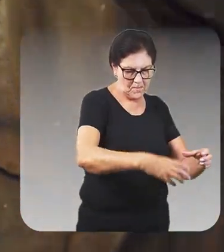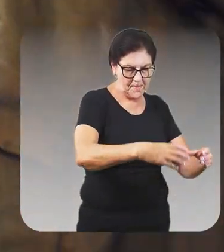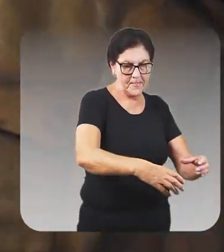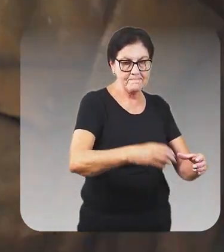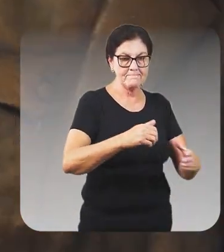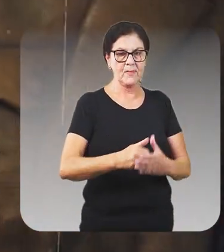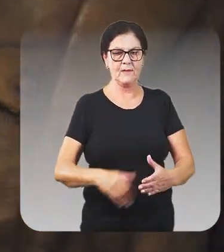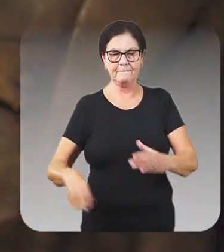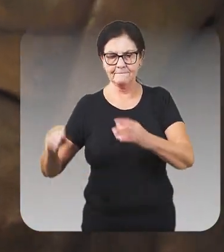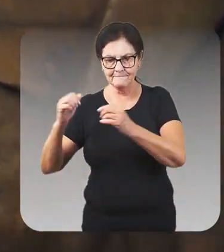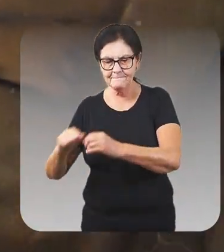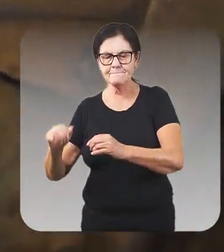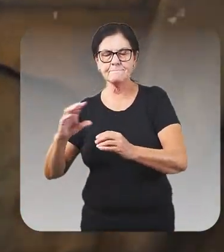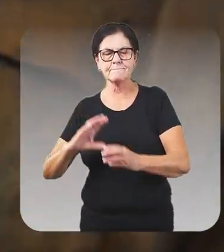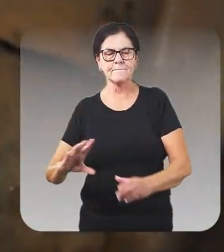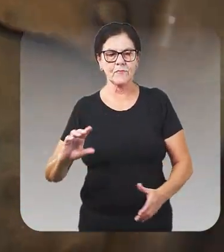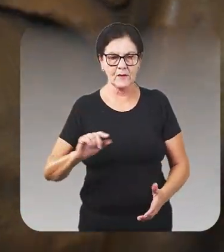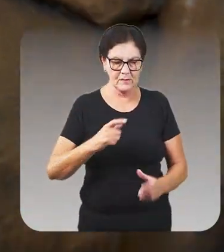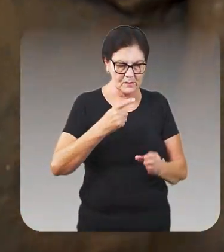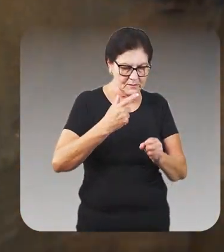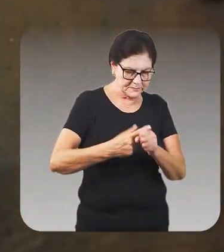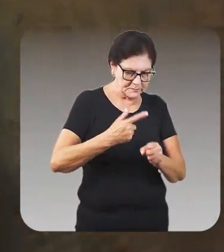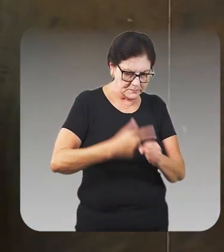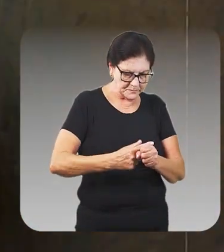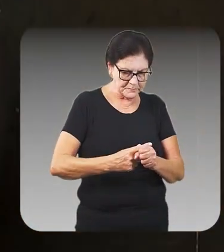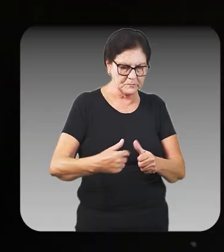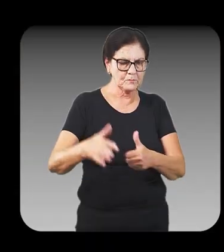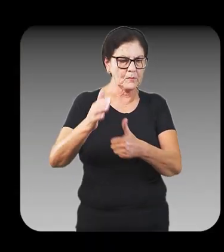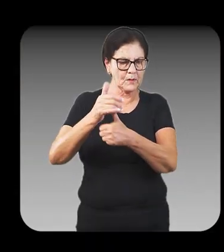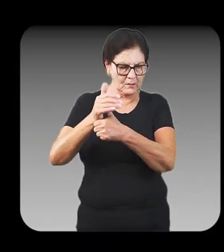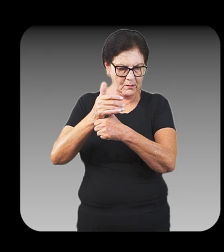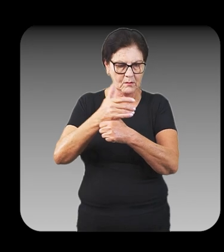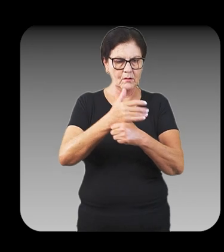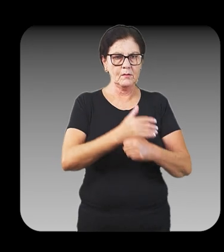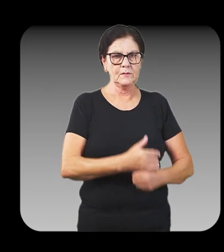Medalha Newton Prado, a maior honraria da cidade de Leme.